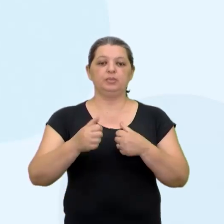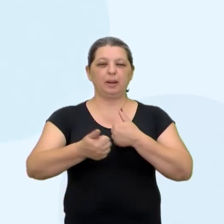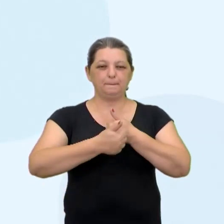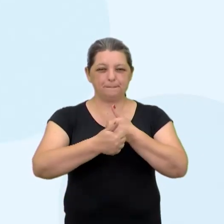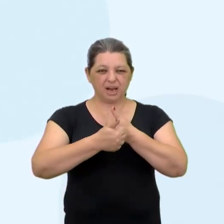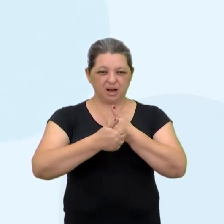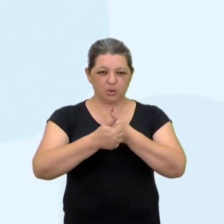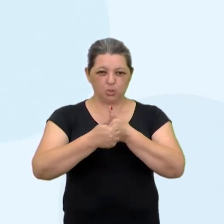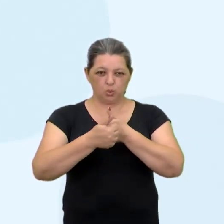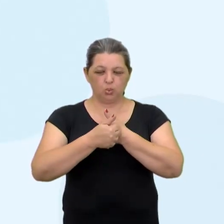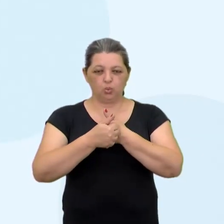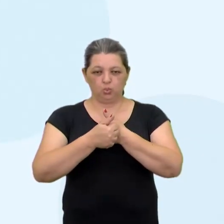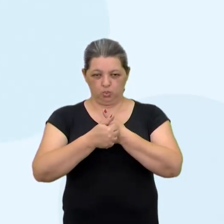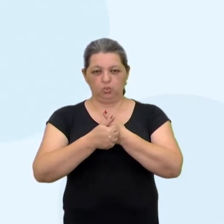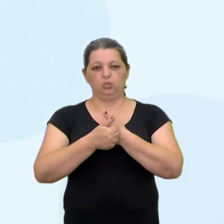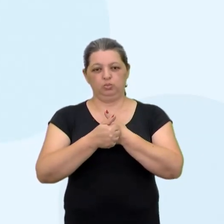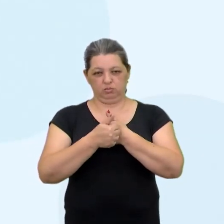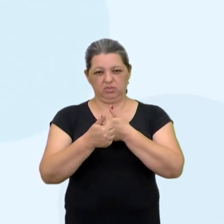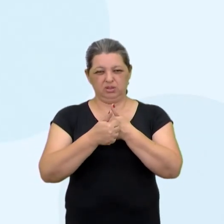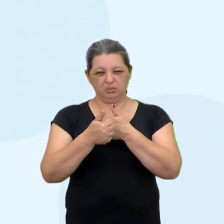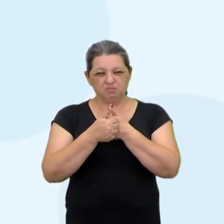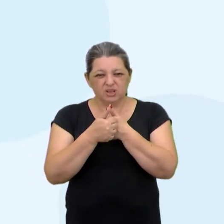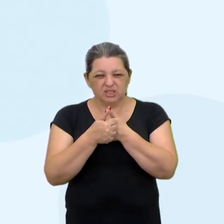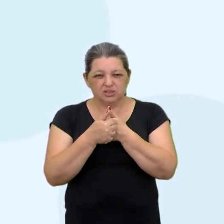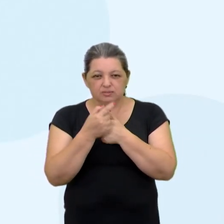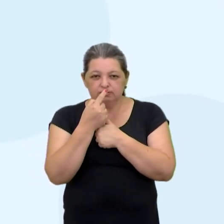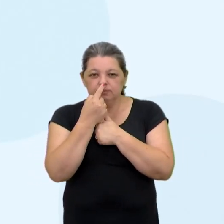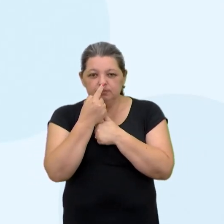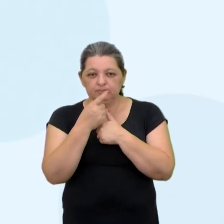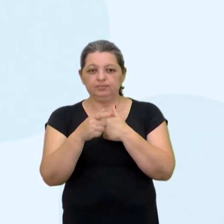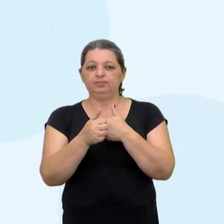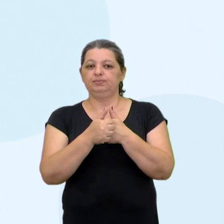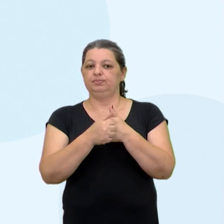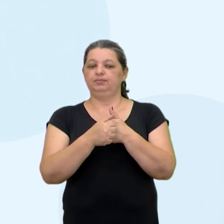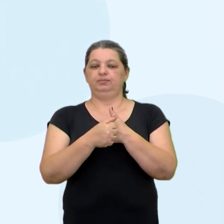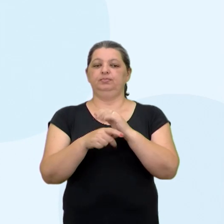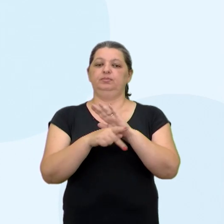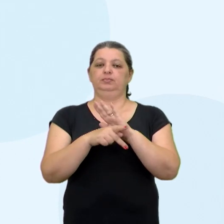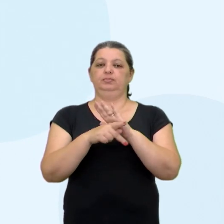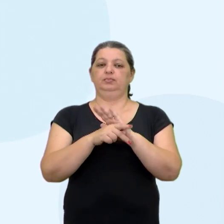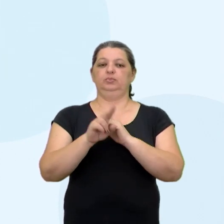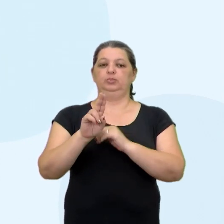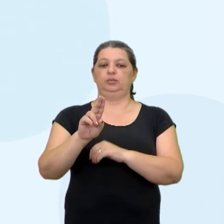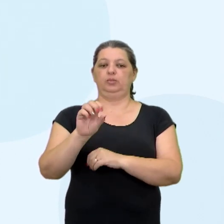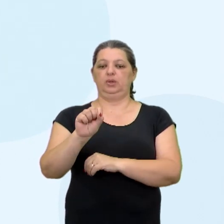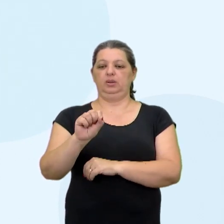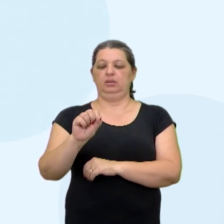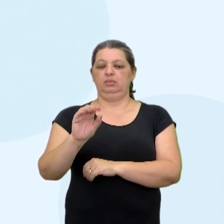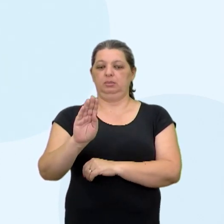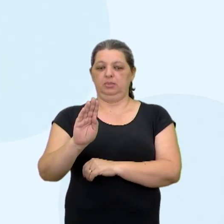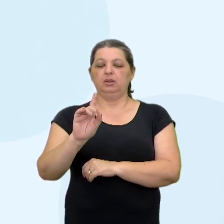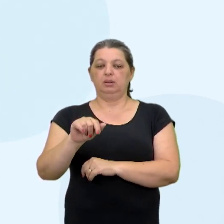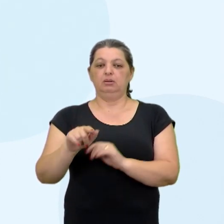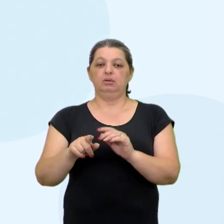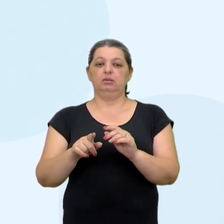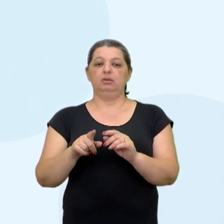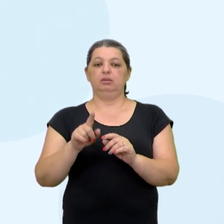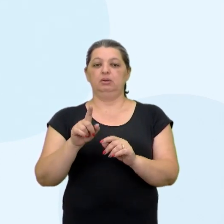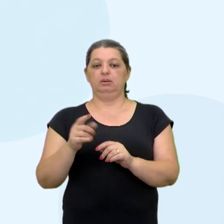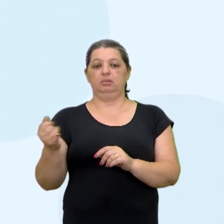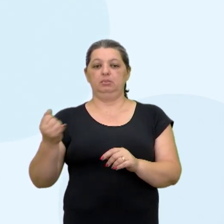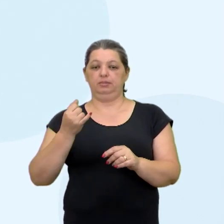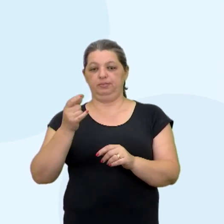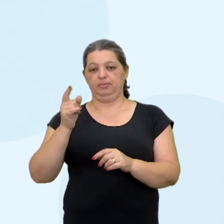sair aqui ó, do quadro, ele é bem juntinho com a porta USB, porque justamente é ele que faz essa conversão